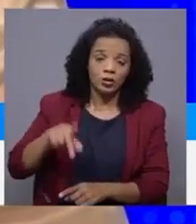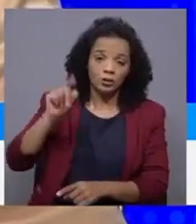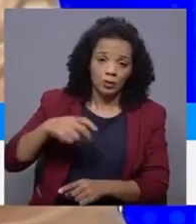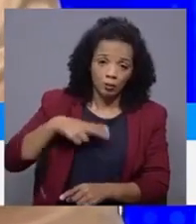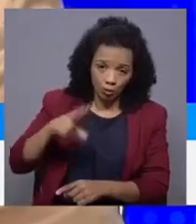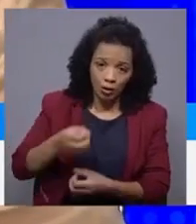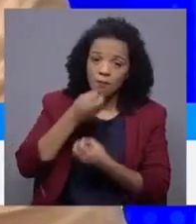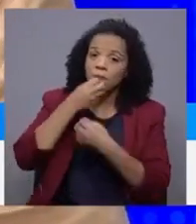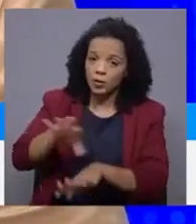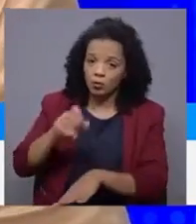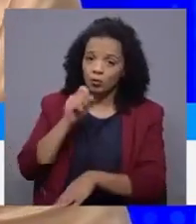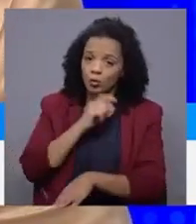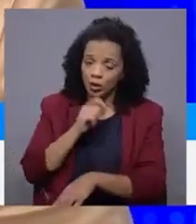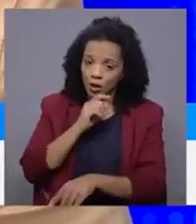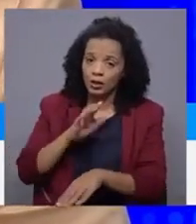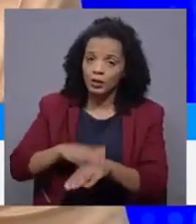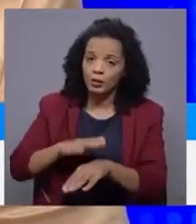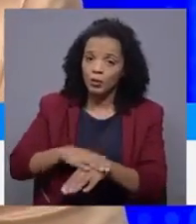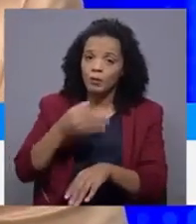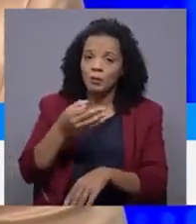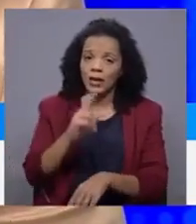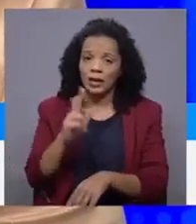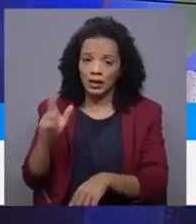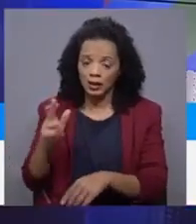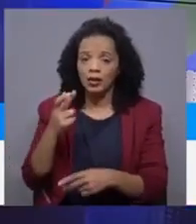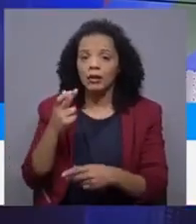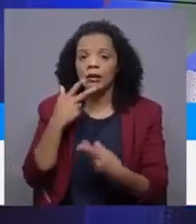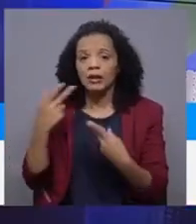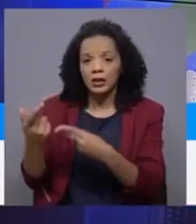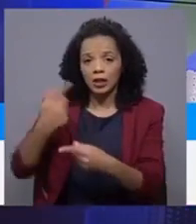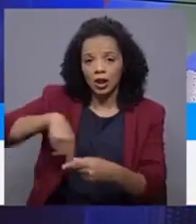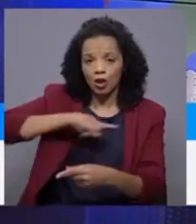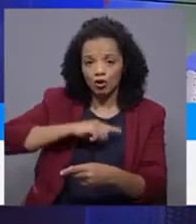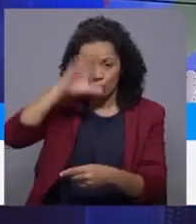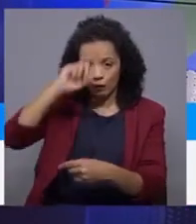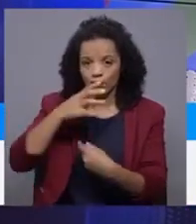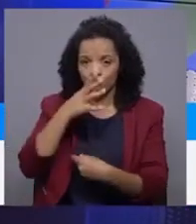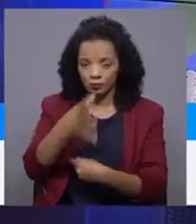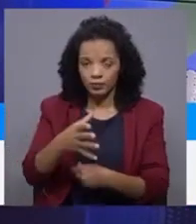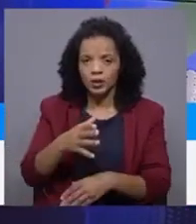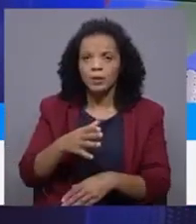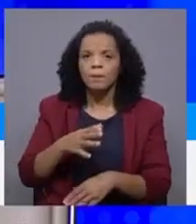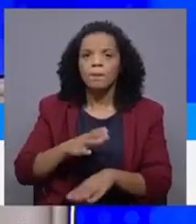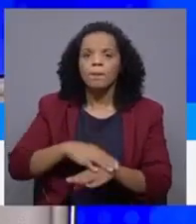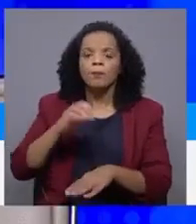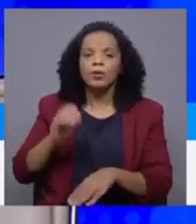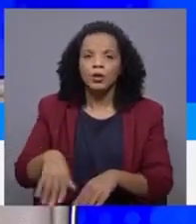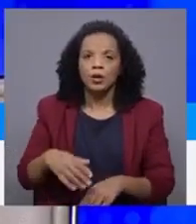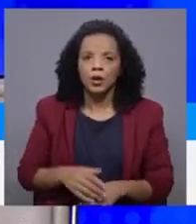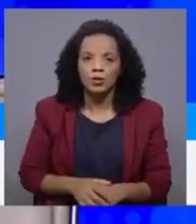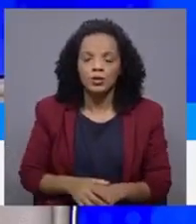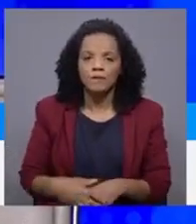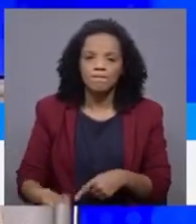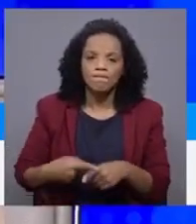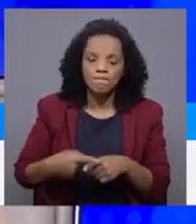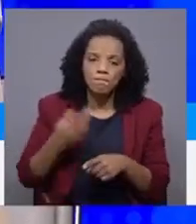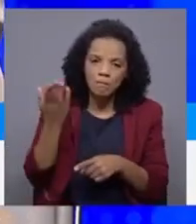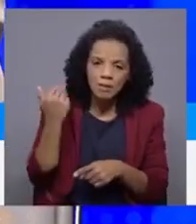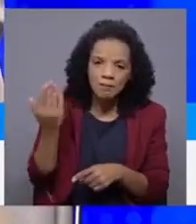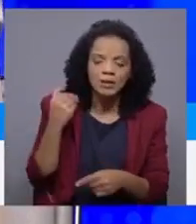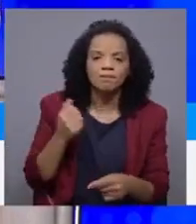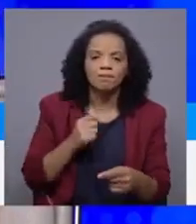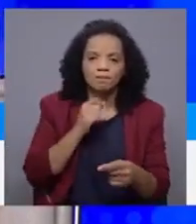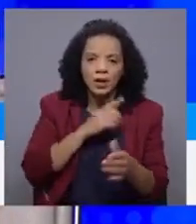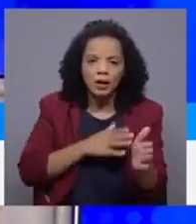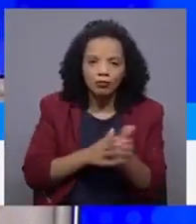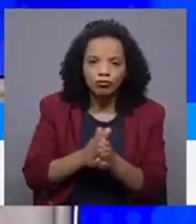Portugal perdeu esta oportunidade com o PRR, e essa foi uma das críticas que apresentámos desde logo ao Governo, com a pouca ambição que tivemos no